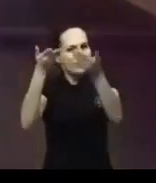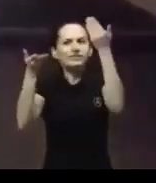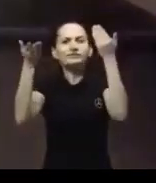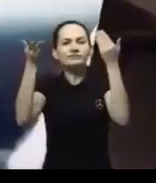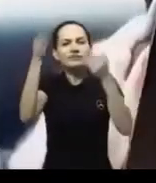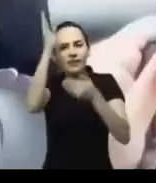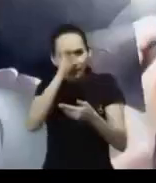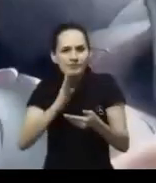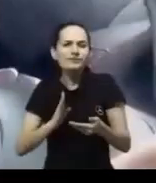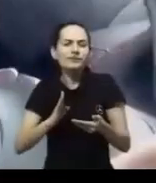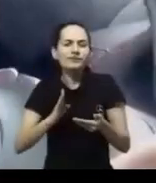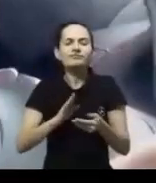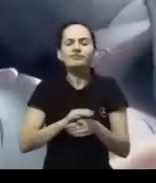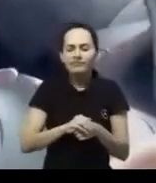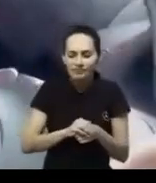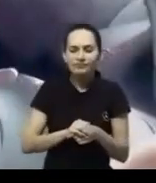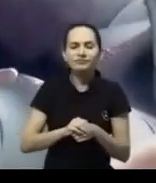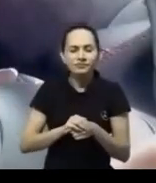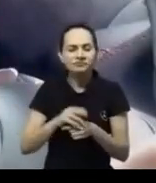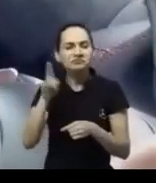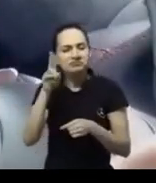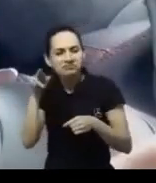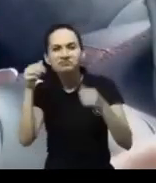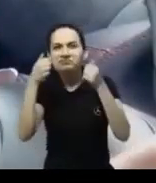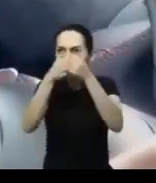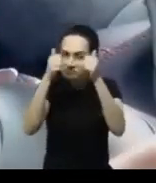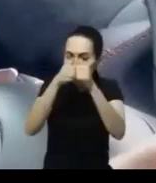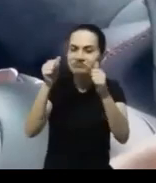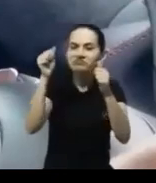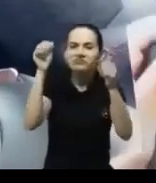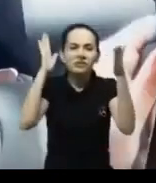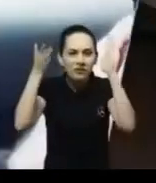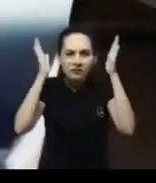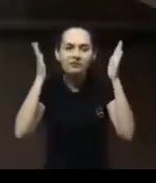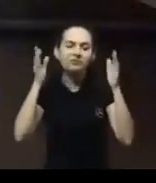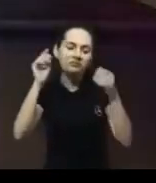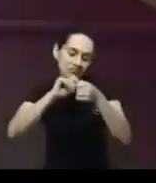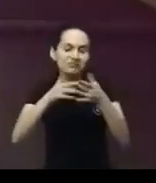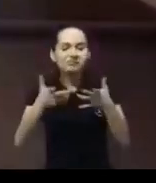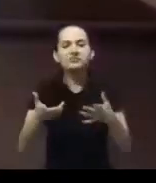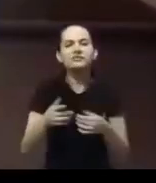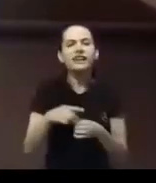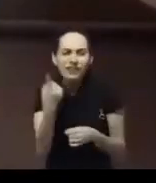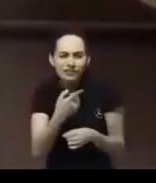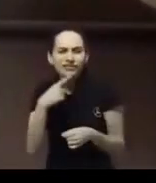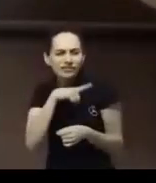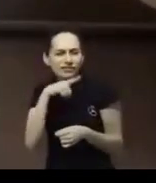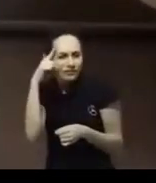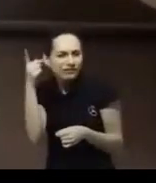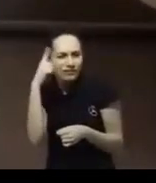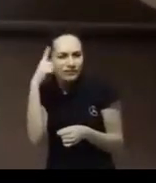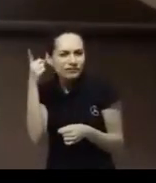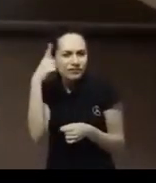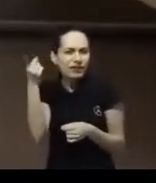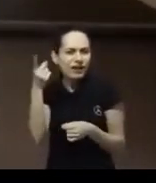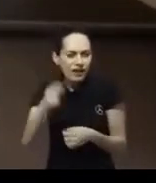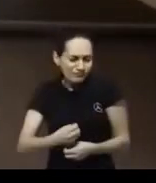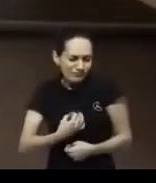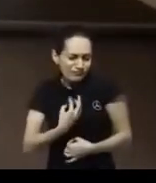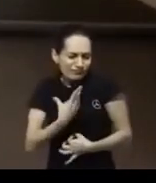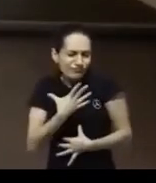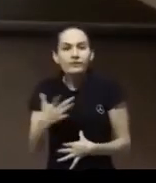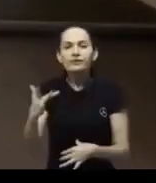através dos ônibus e caminhões que ela produzia. A gente tem no nosso dia a dia a emoção